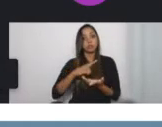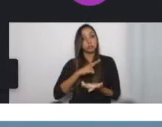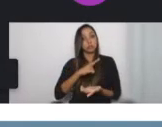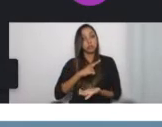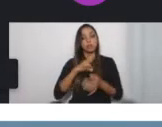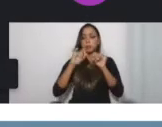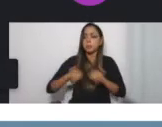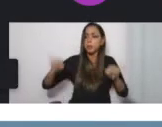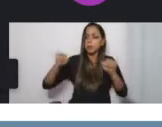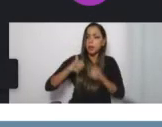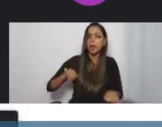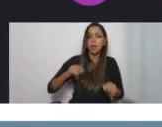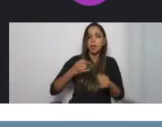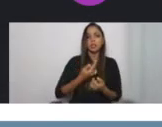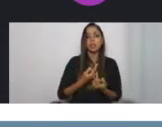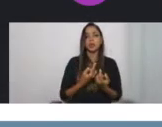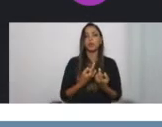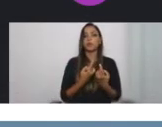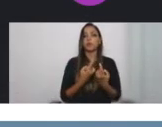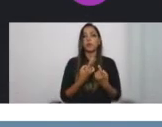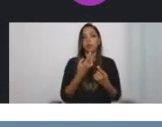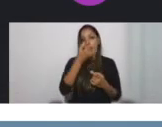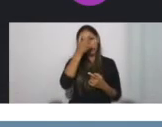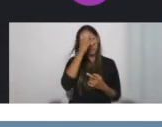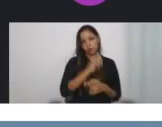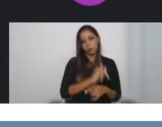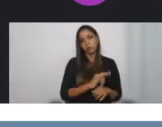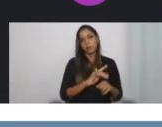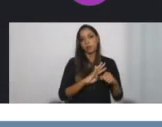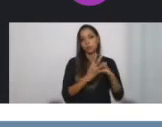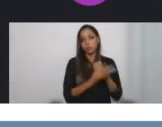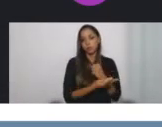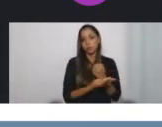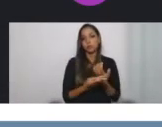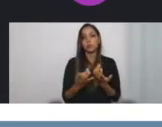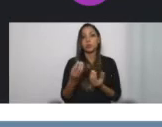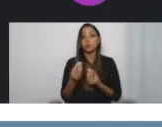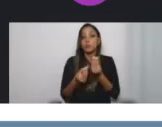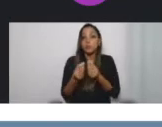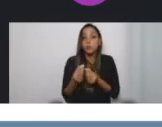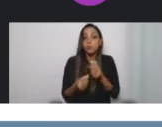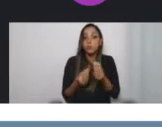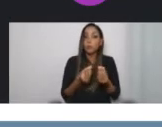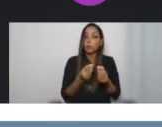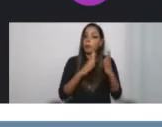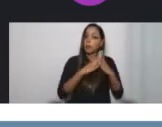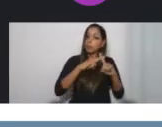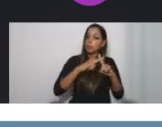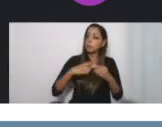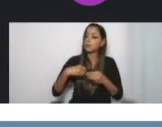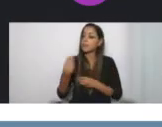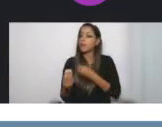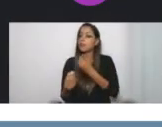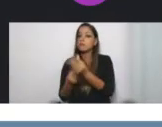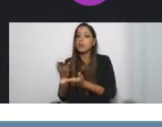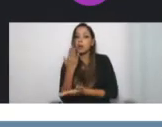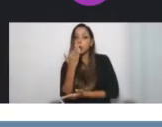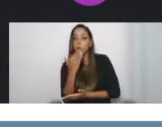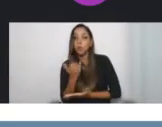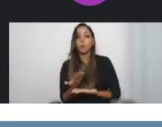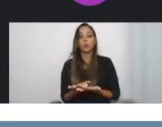dando uma alimentação, trabalho psicológico, junto o pessoal correm, vão atrás das igrejas, vão atrás